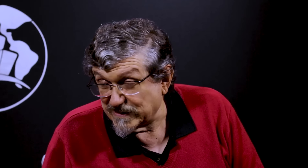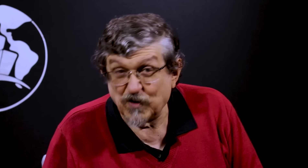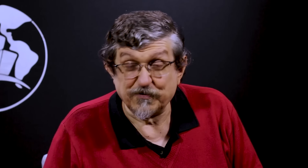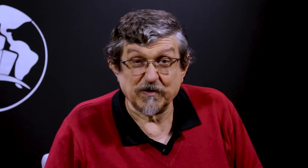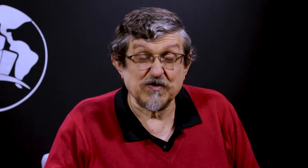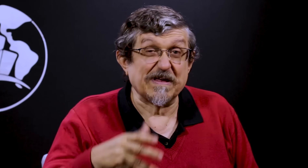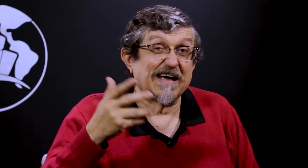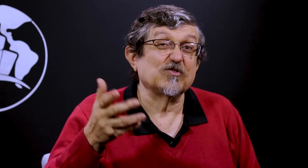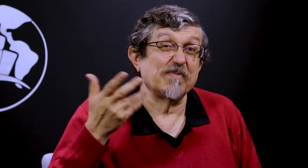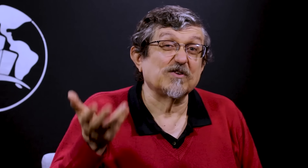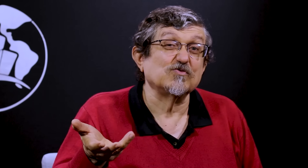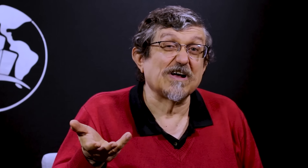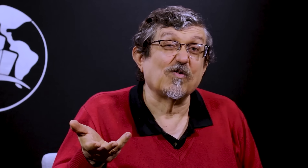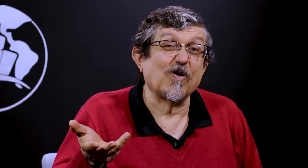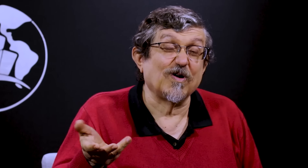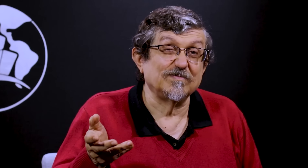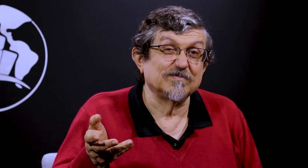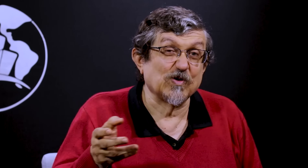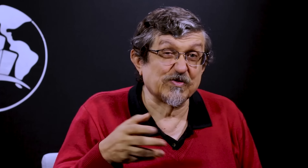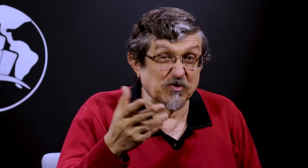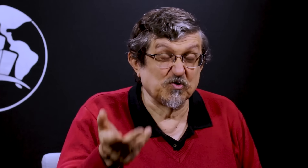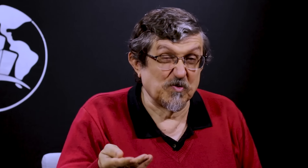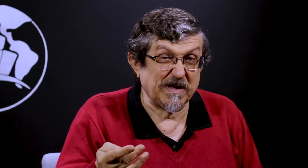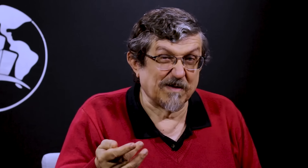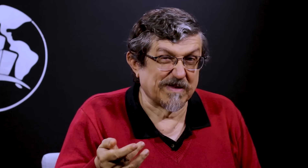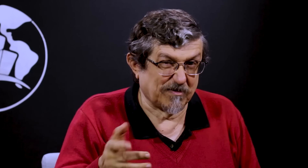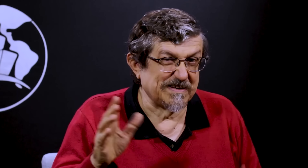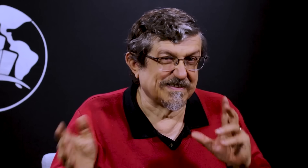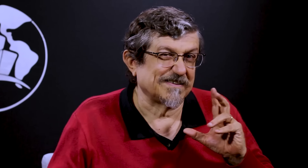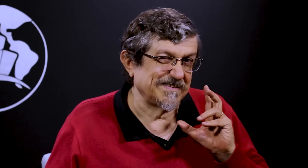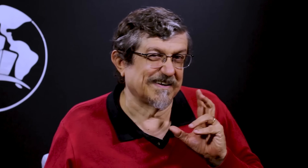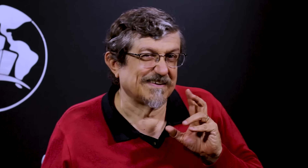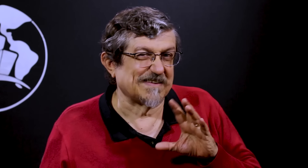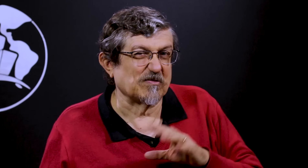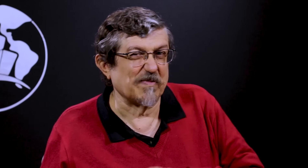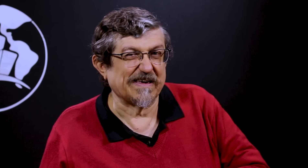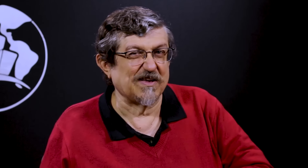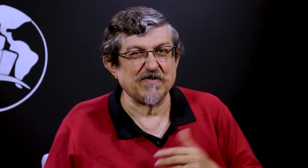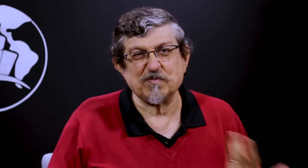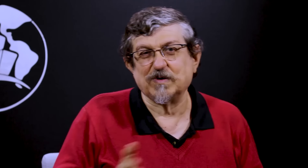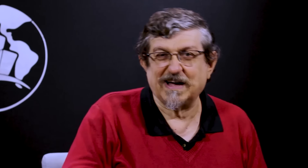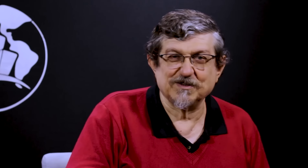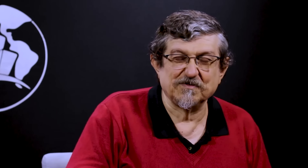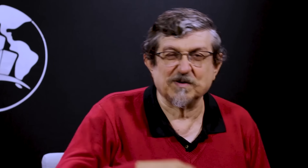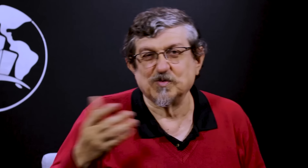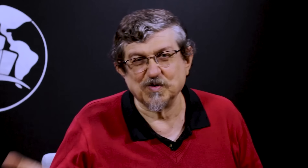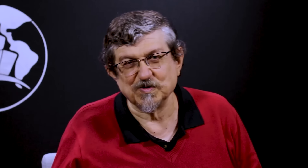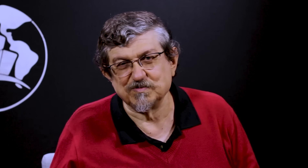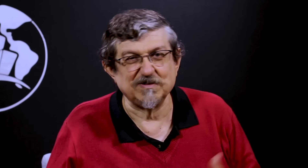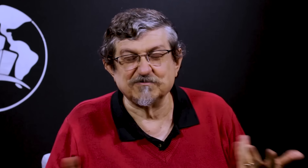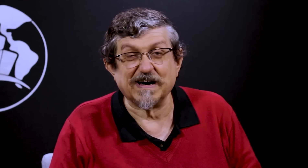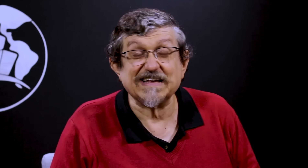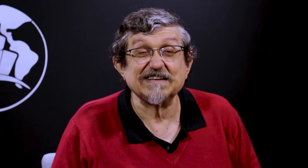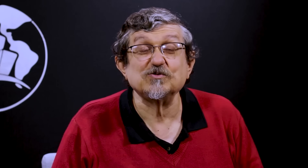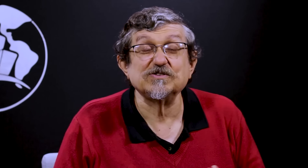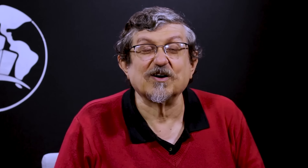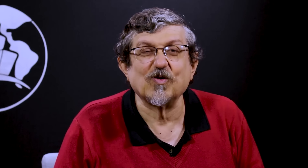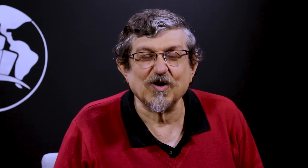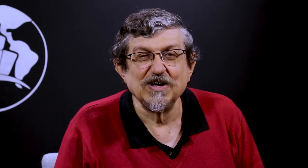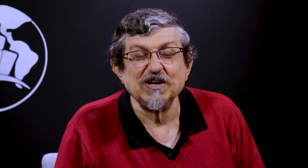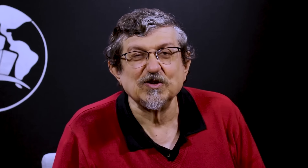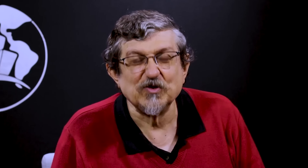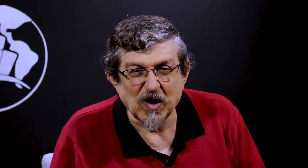e até eu fico admirado como é que o Jacó conseguiu dormir, né? Porque quando a gente está assim é que você sabe como é que é, a gente vira para um lado, vira para o outro e não vai nada,